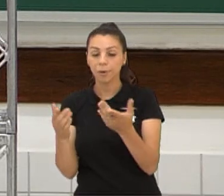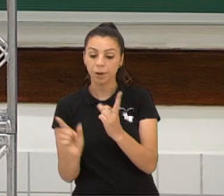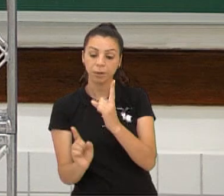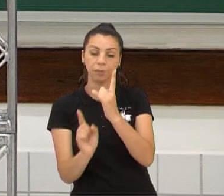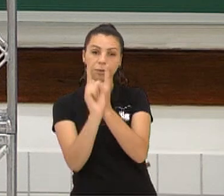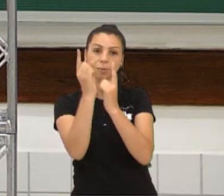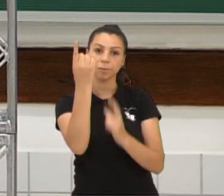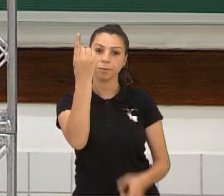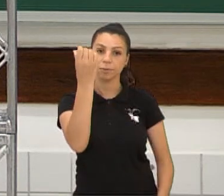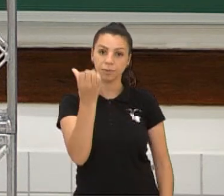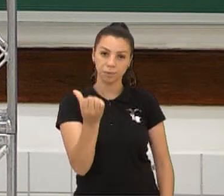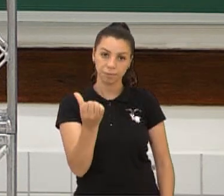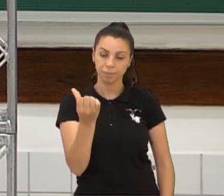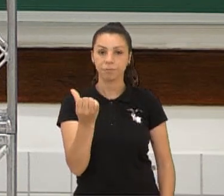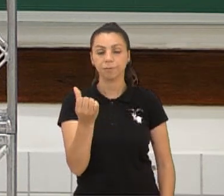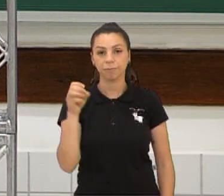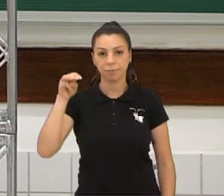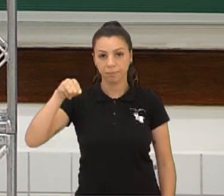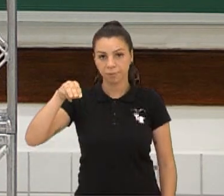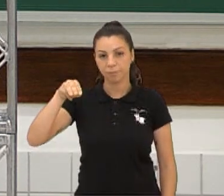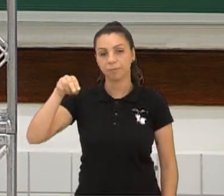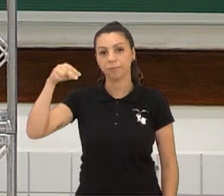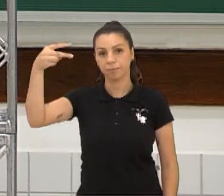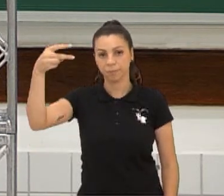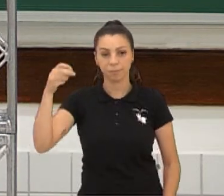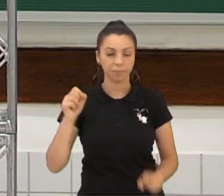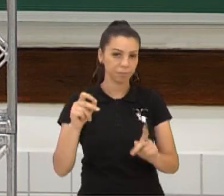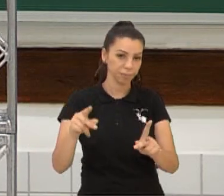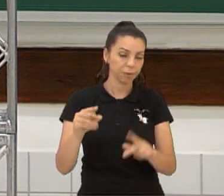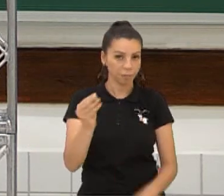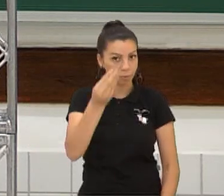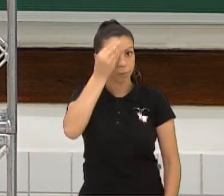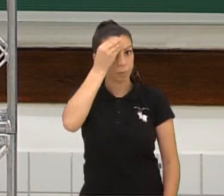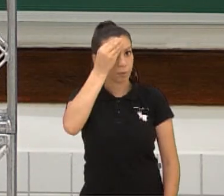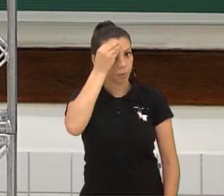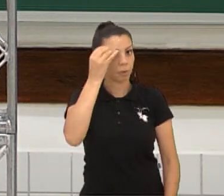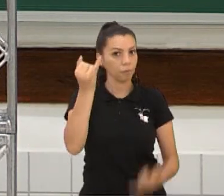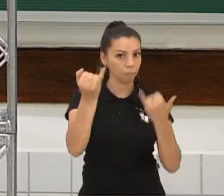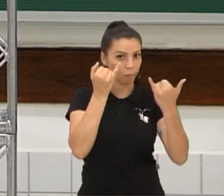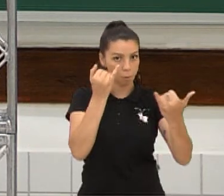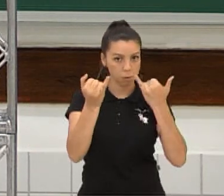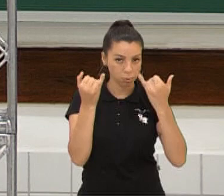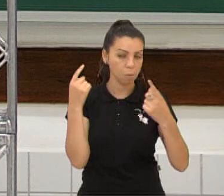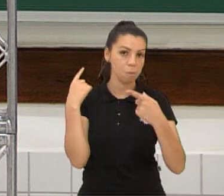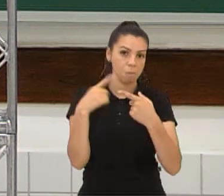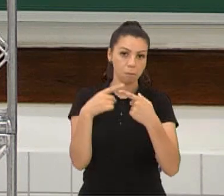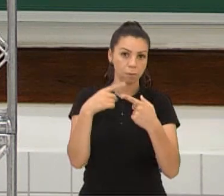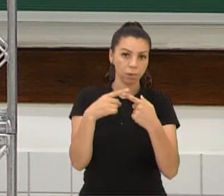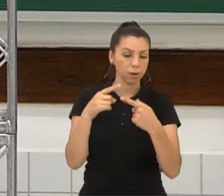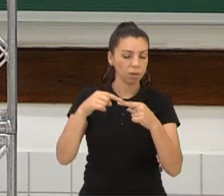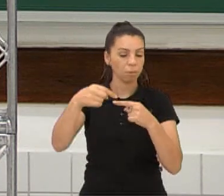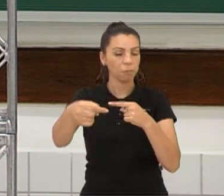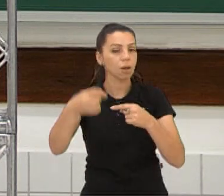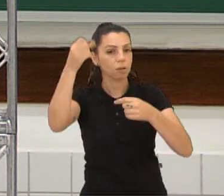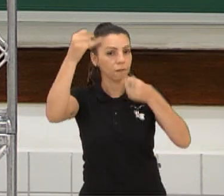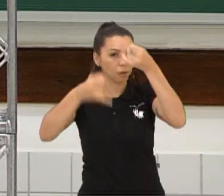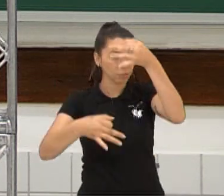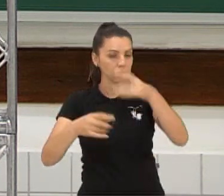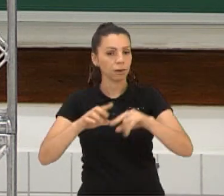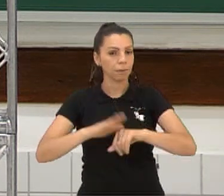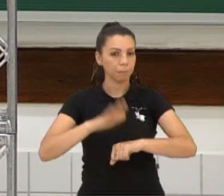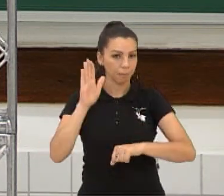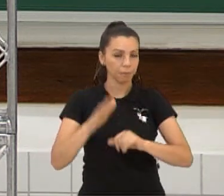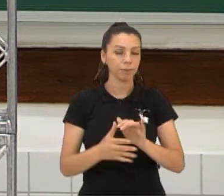temos agora 16 metros quadrados, tá bom? Vão guardando isso aí na cabeça de vocês, que a gente vai discutir um pouquinho sobre